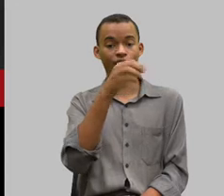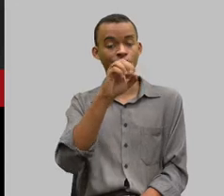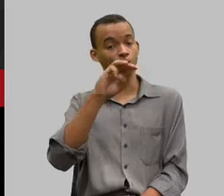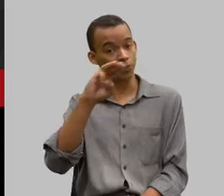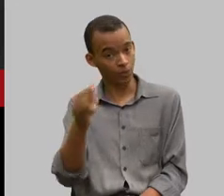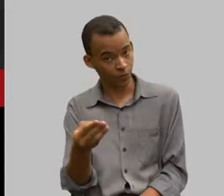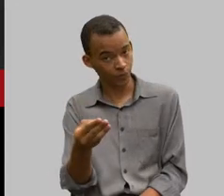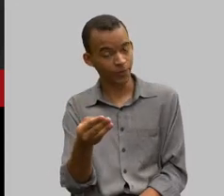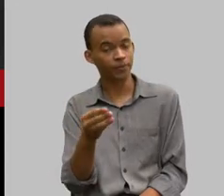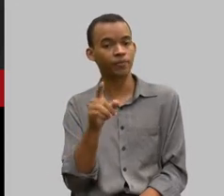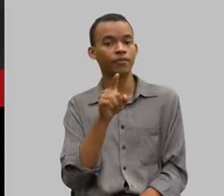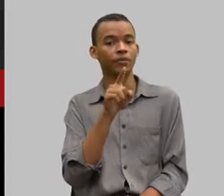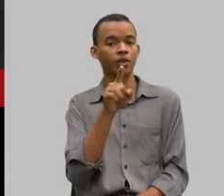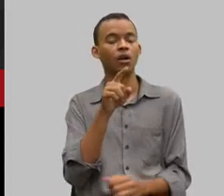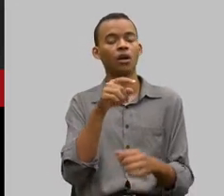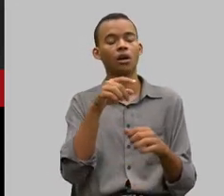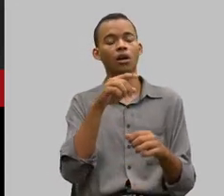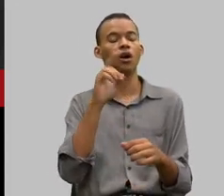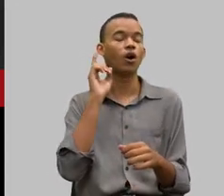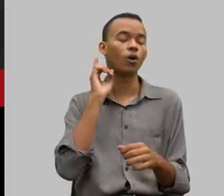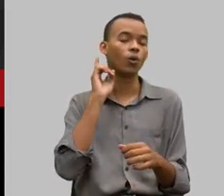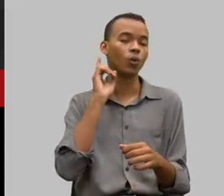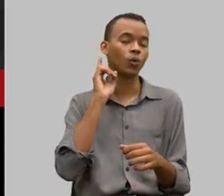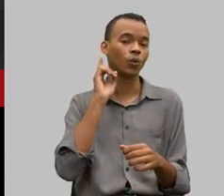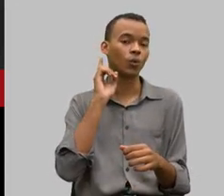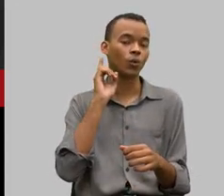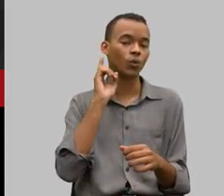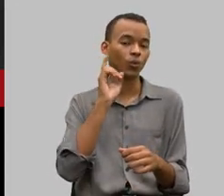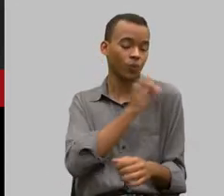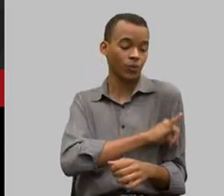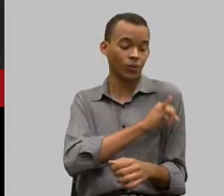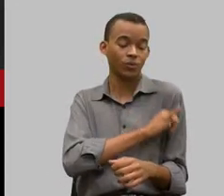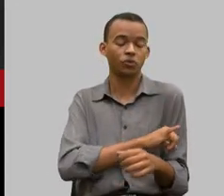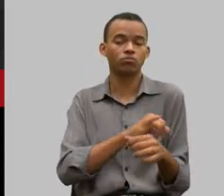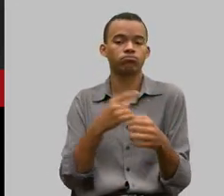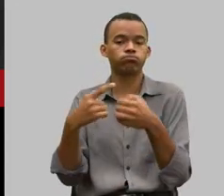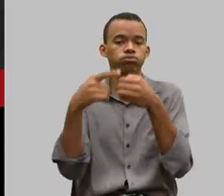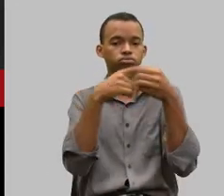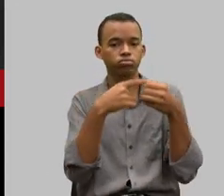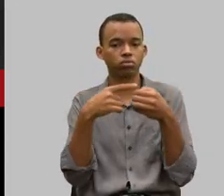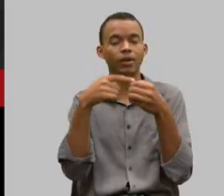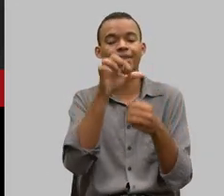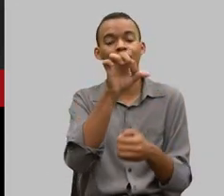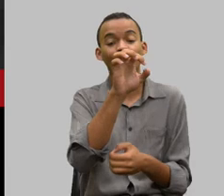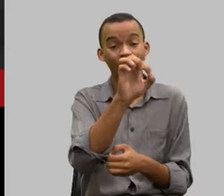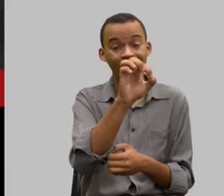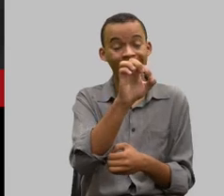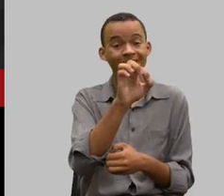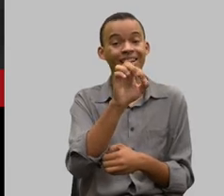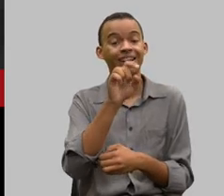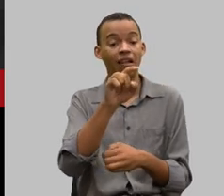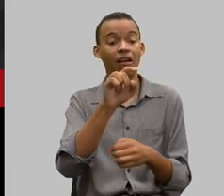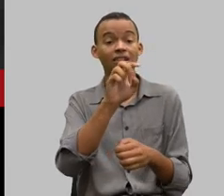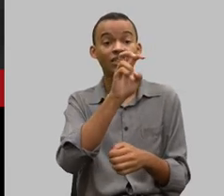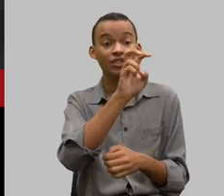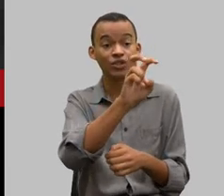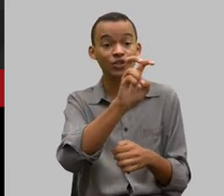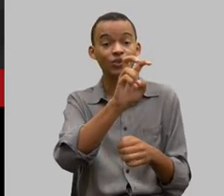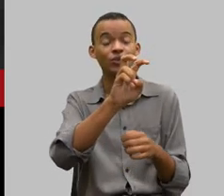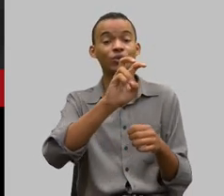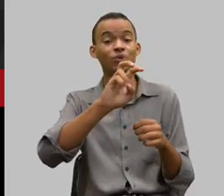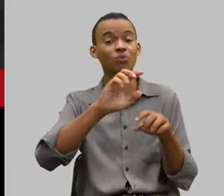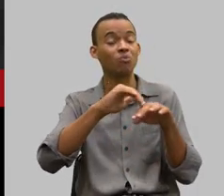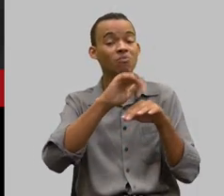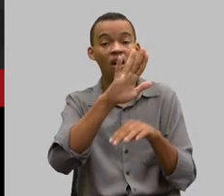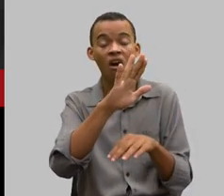pouco mais de 90 municípios tem na lei do incentivo cinco vezes mais de de forma bruta e